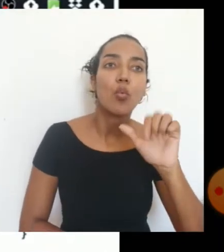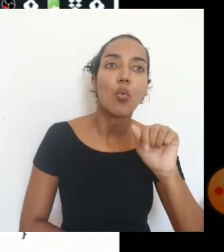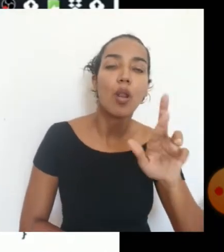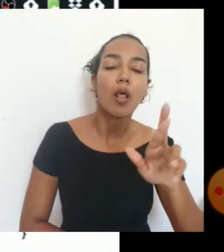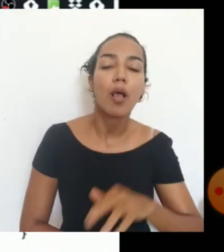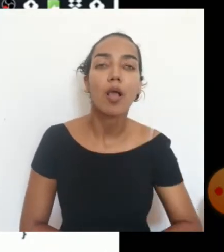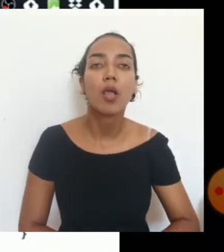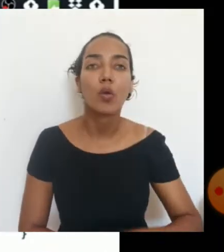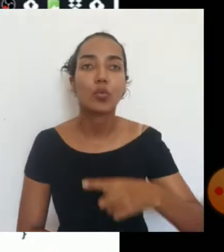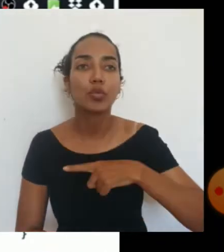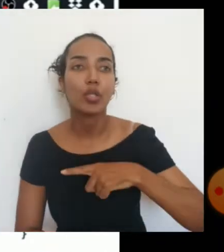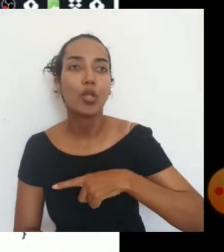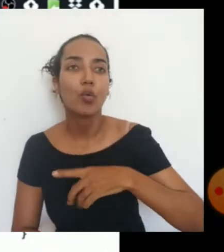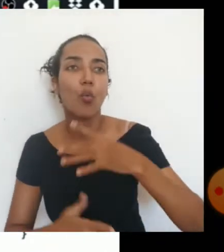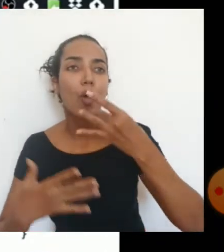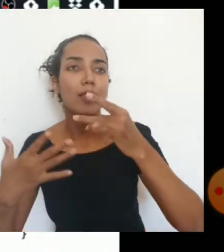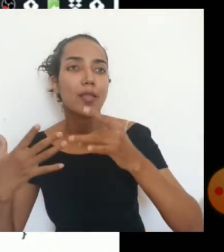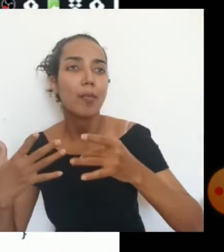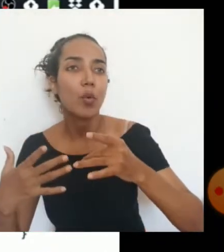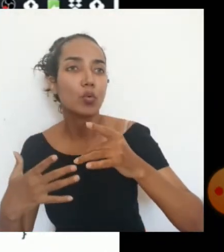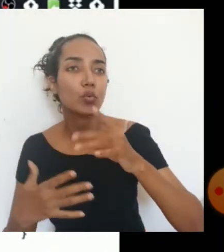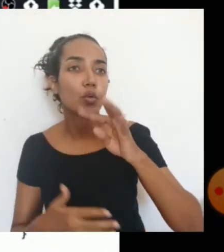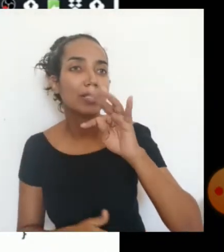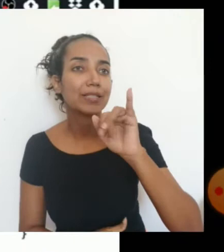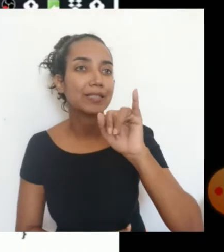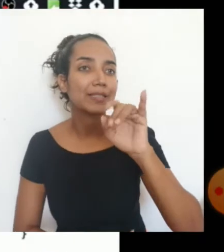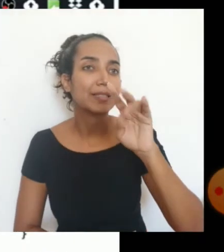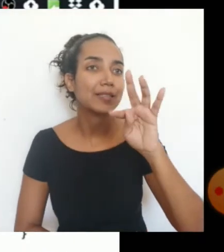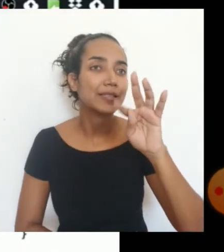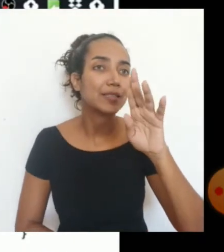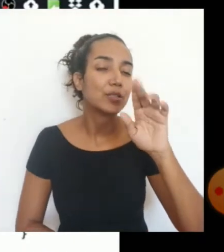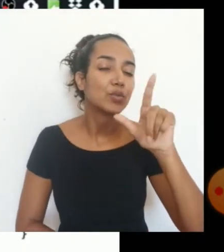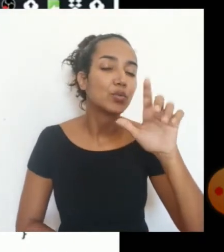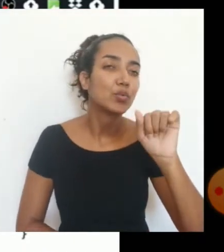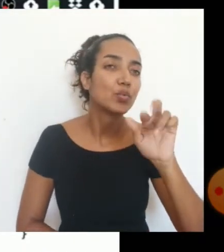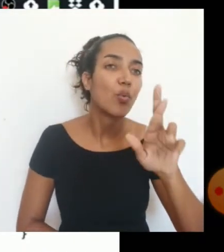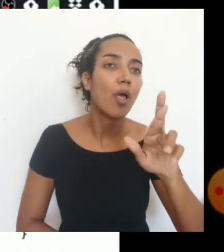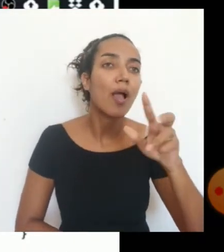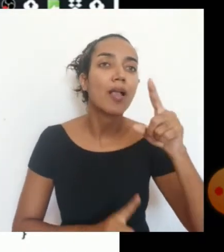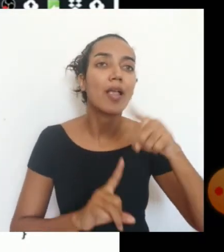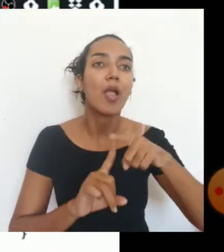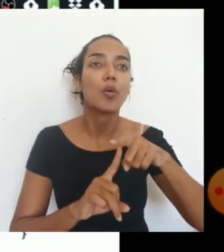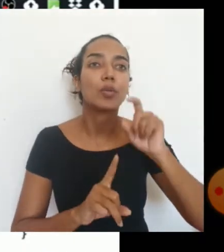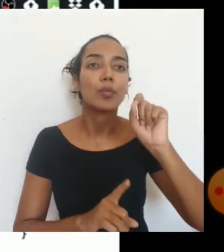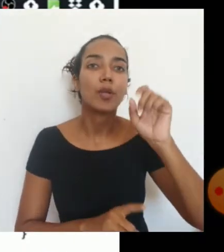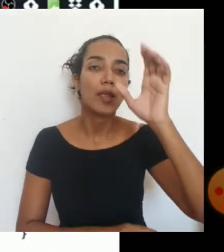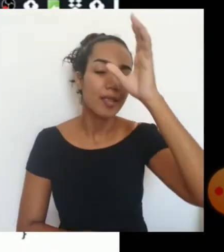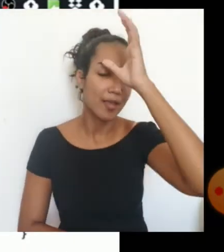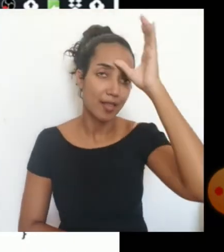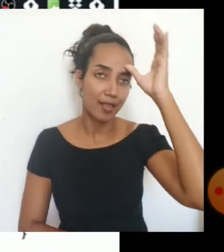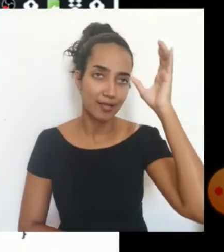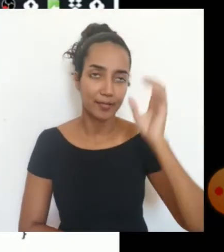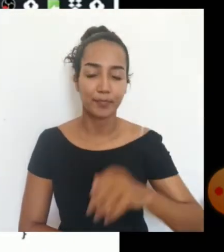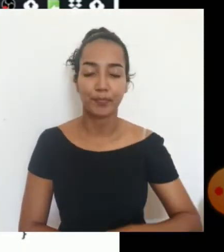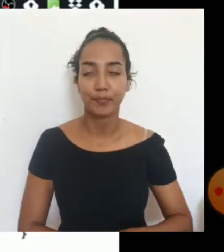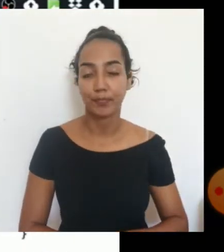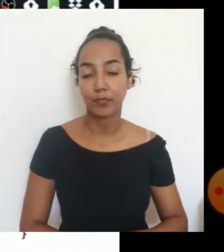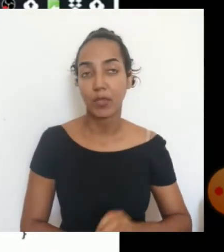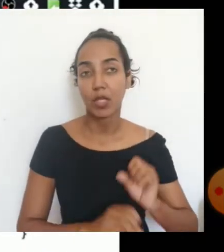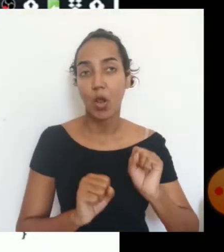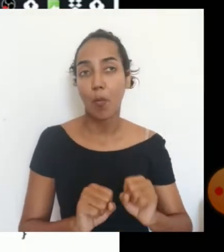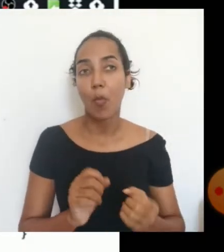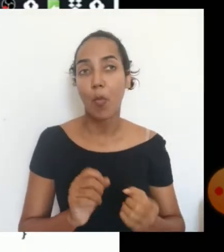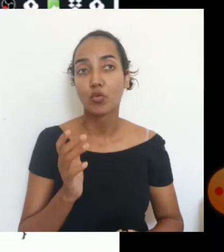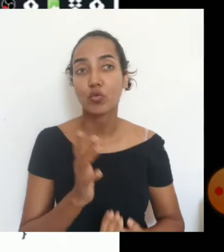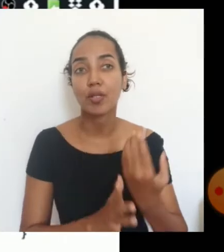do tipo cliente. E esse atributo está na classe conta. Eu posso, obviamente, gerar os métodos get e set para ele também.